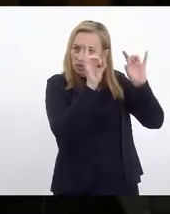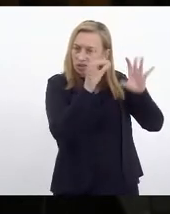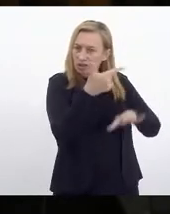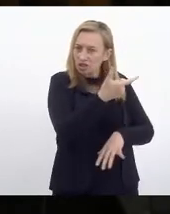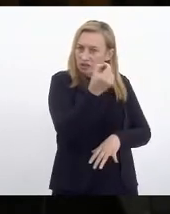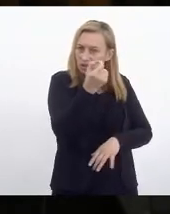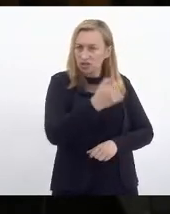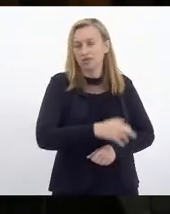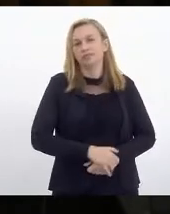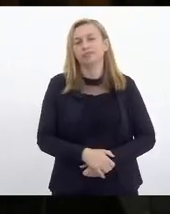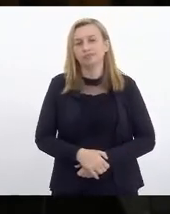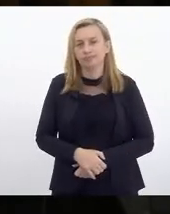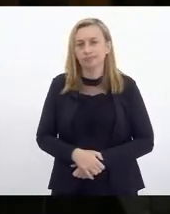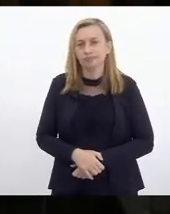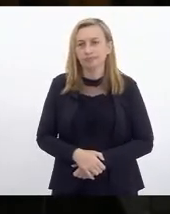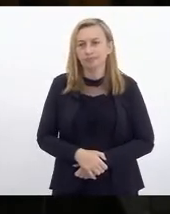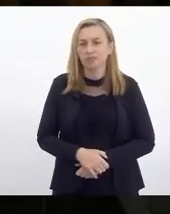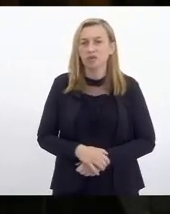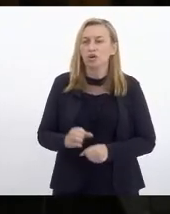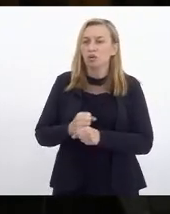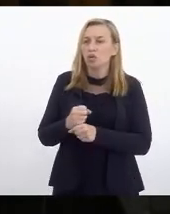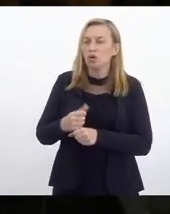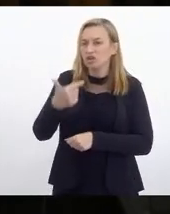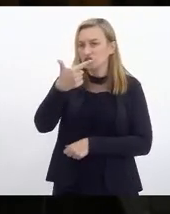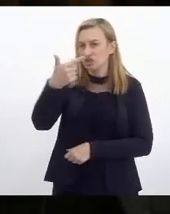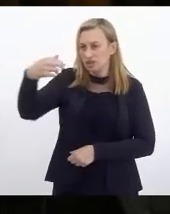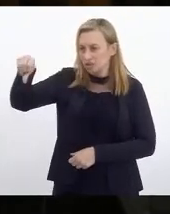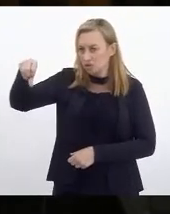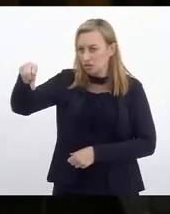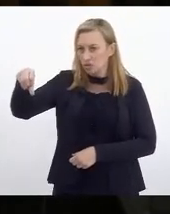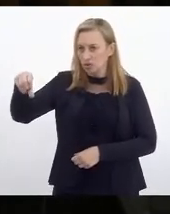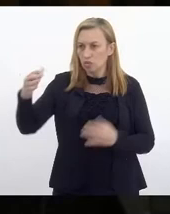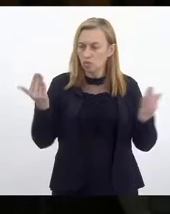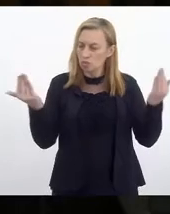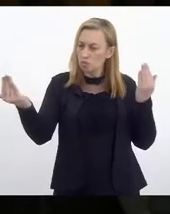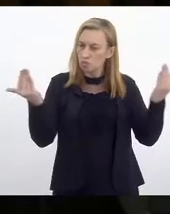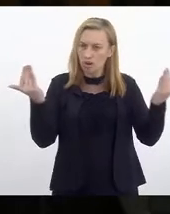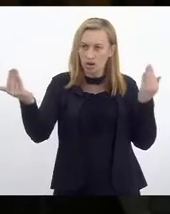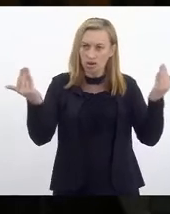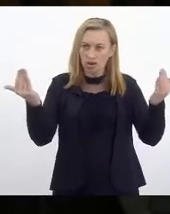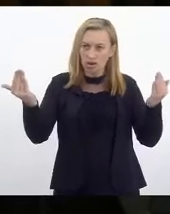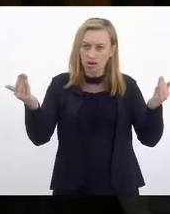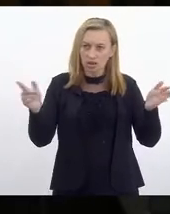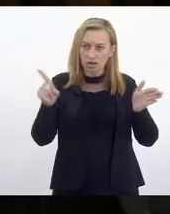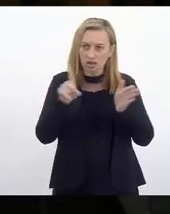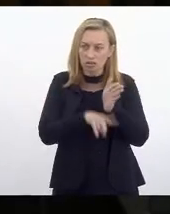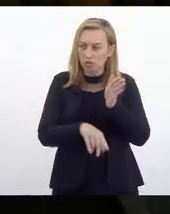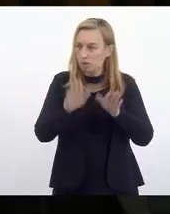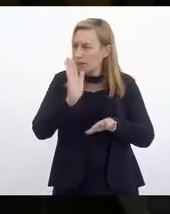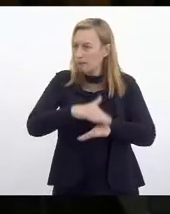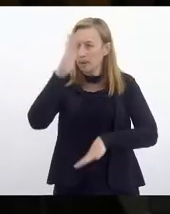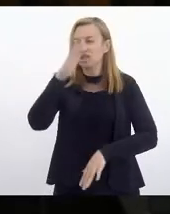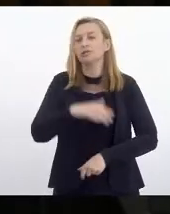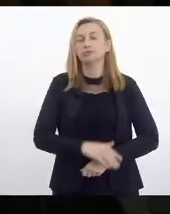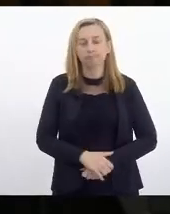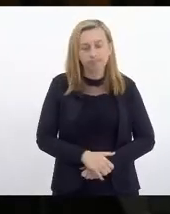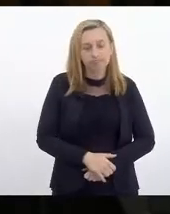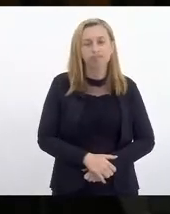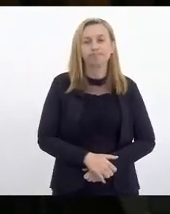20 com um ano de 19, o abatimento era muito maior.